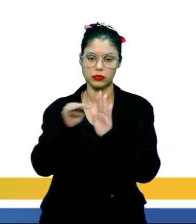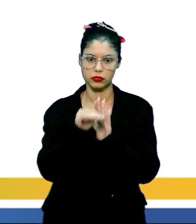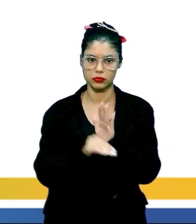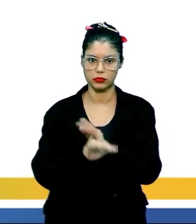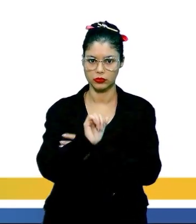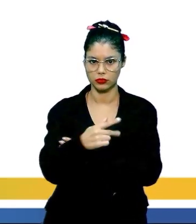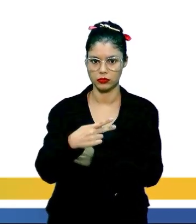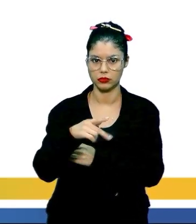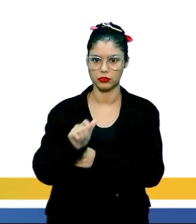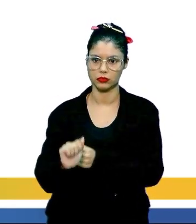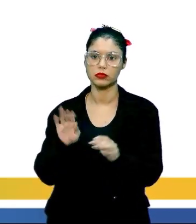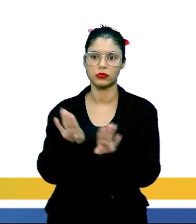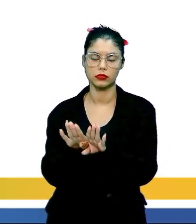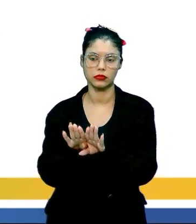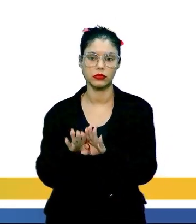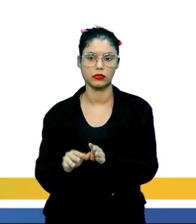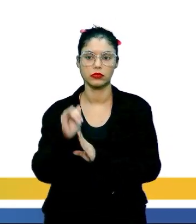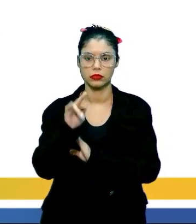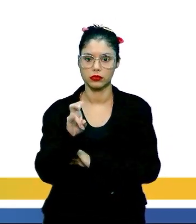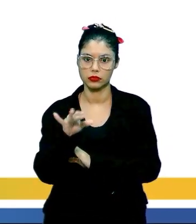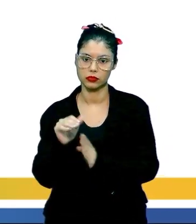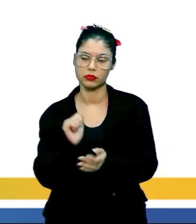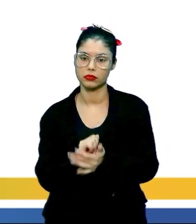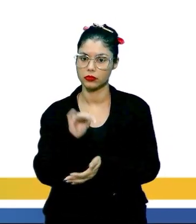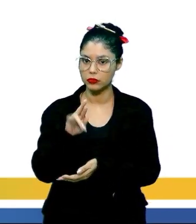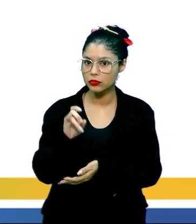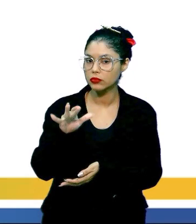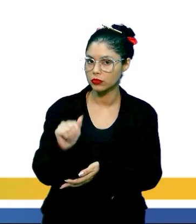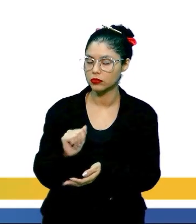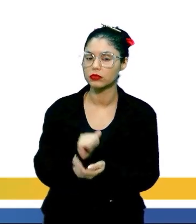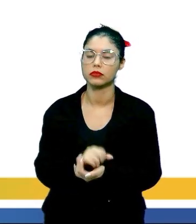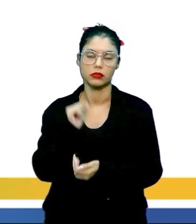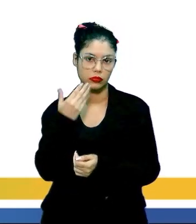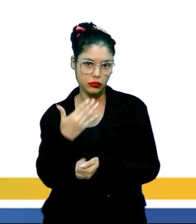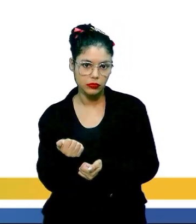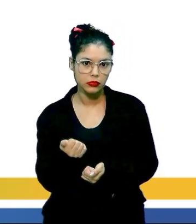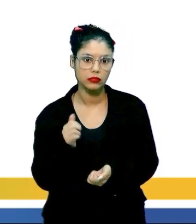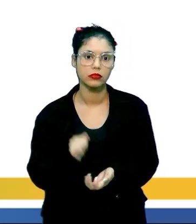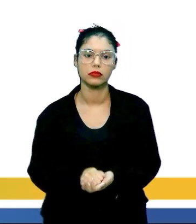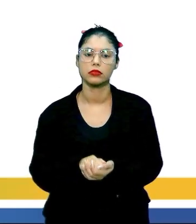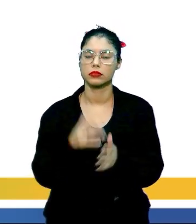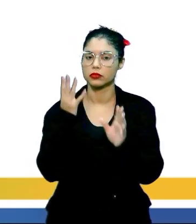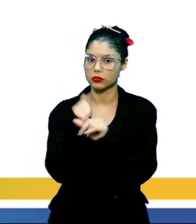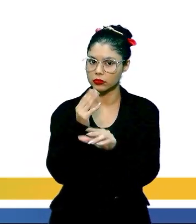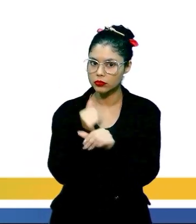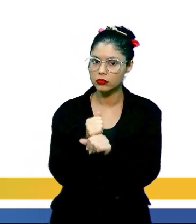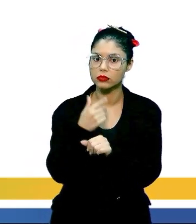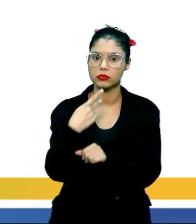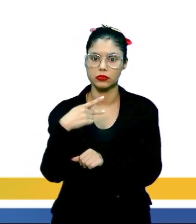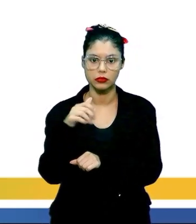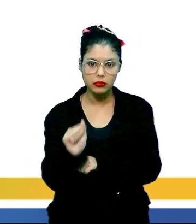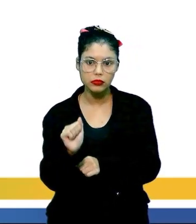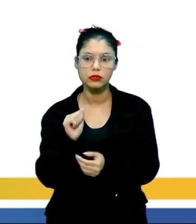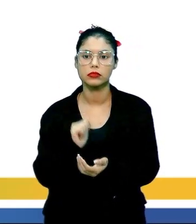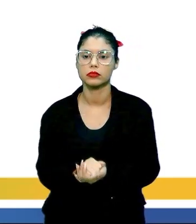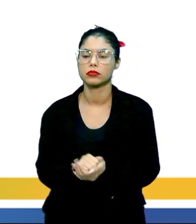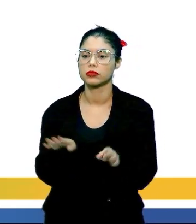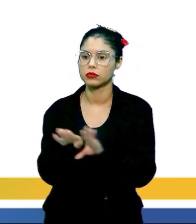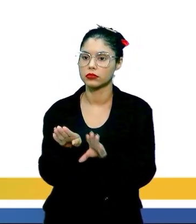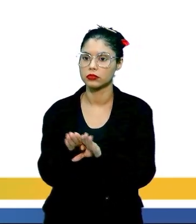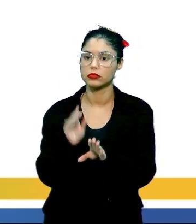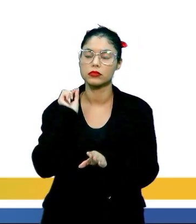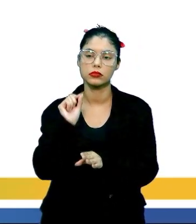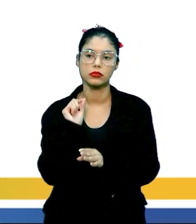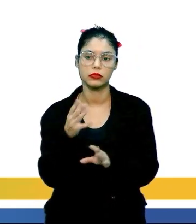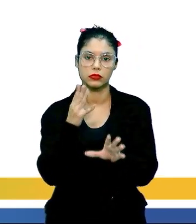progressões aritméticas podem ser classificadas em finitas ou infinitas, beleza? Se eu quiser somar os termos de uma PA, eu vou